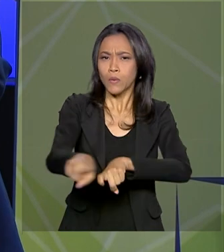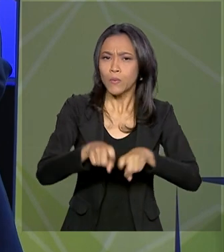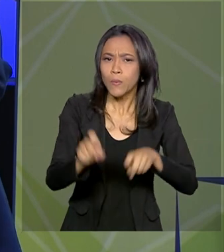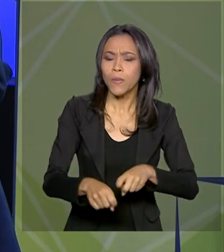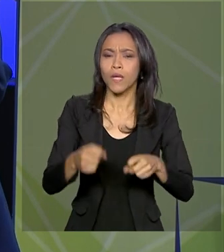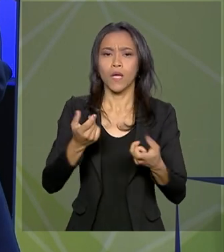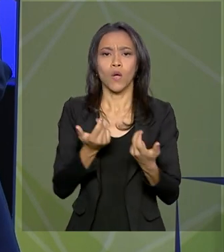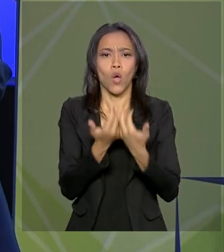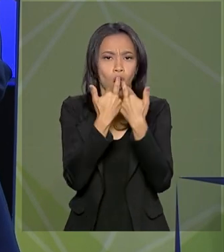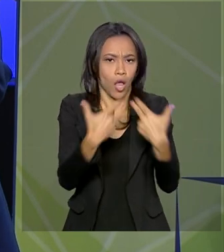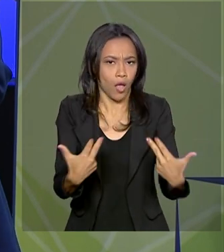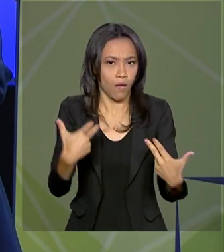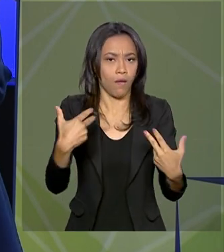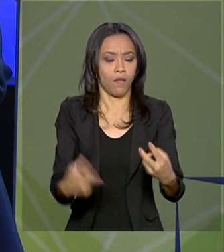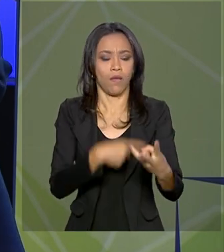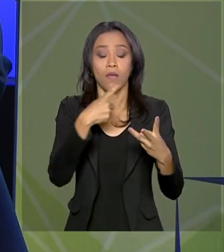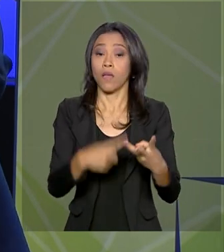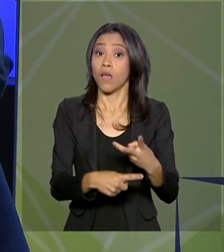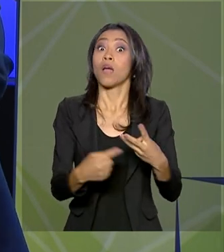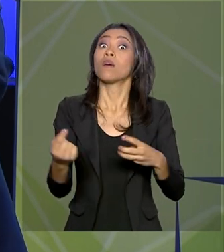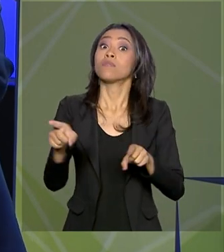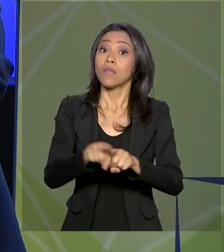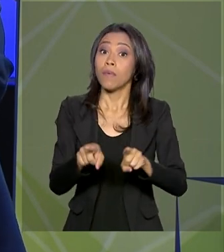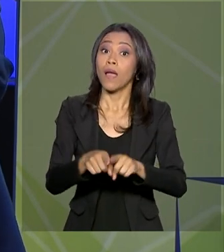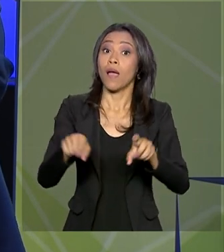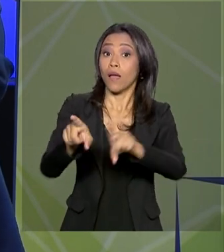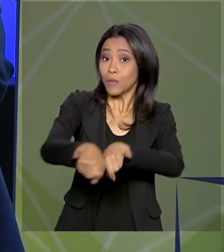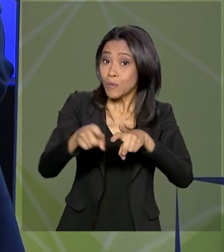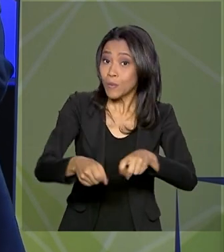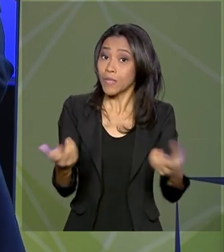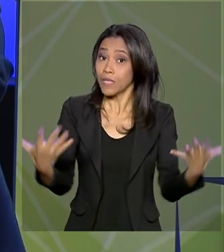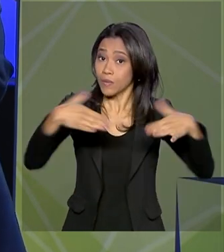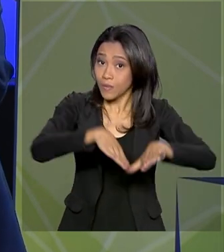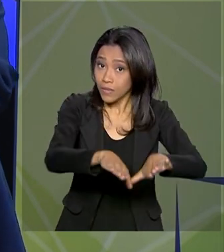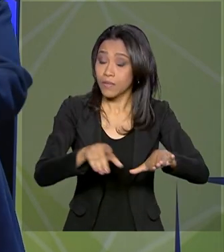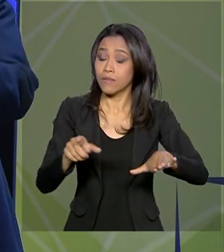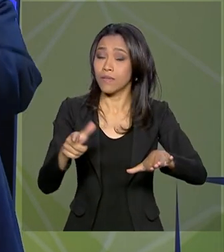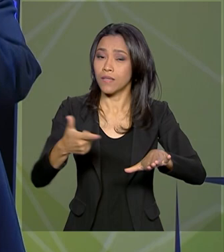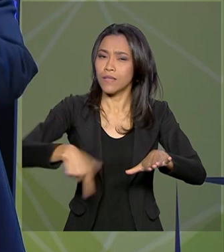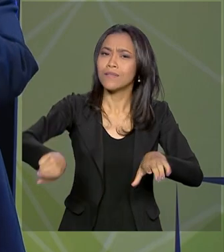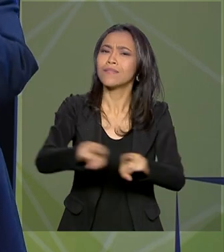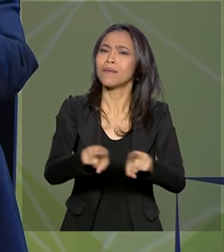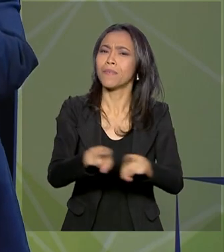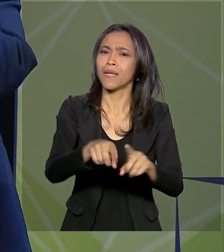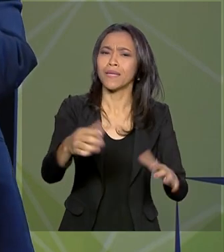da agricultura inclusiva e também a promoção do meio ambiente.